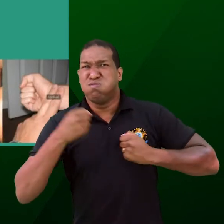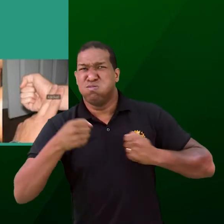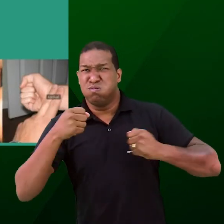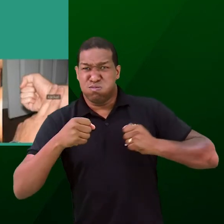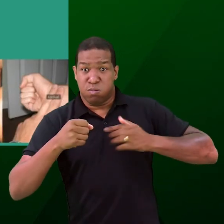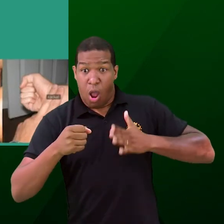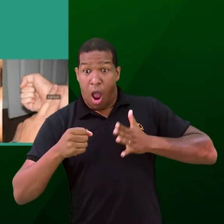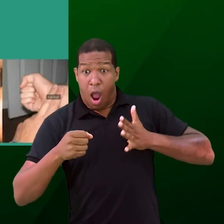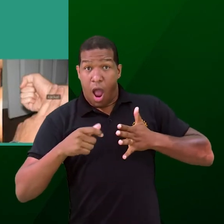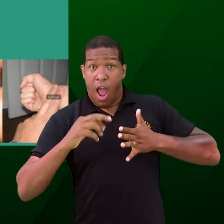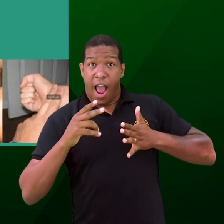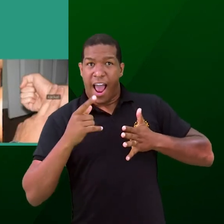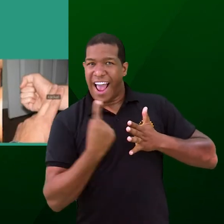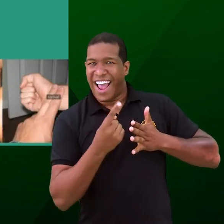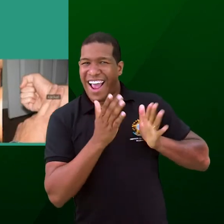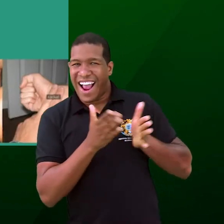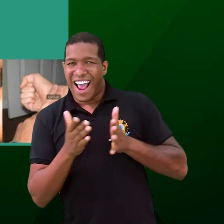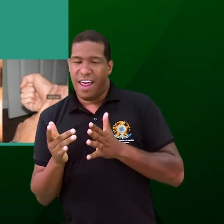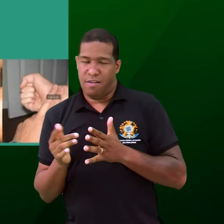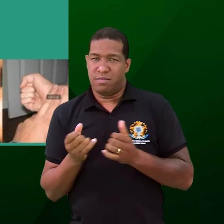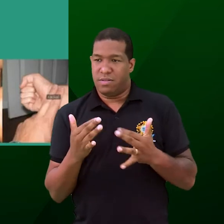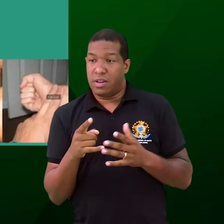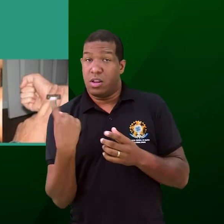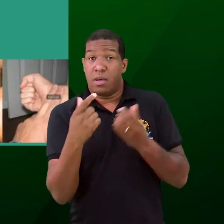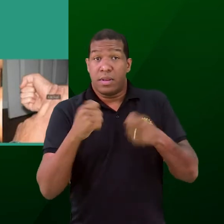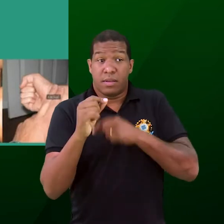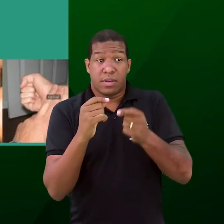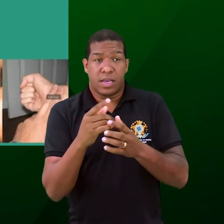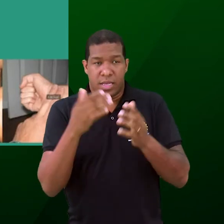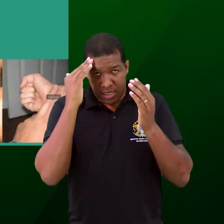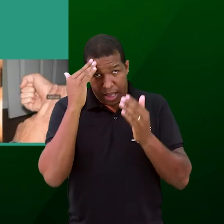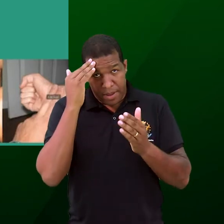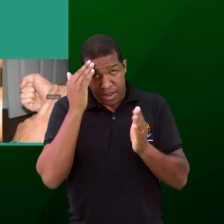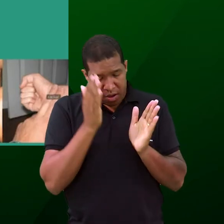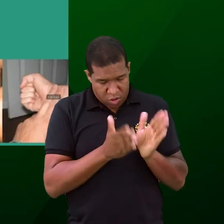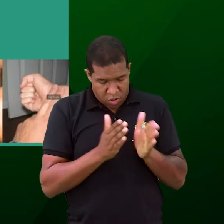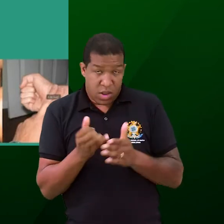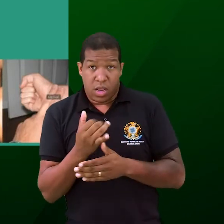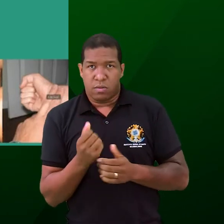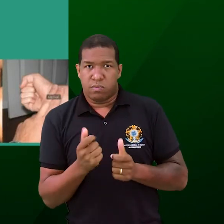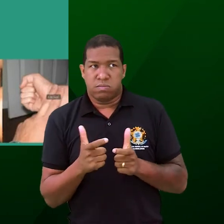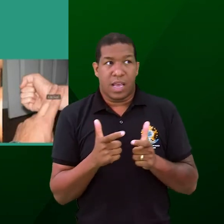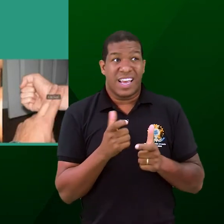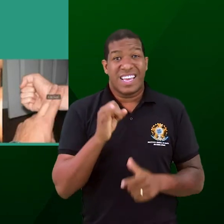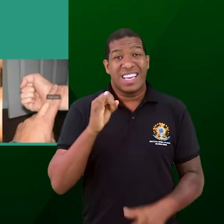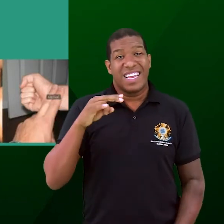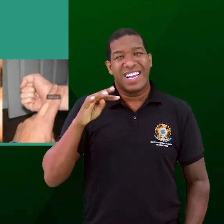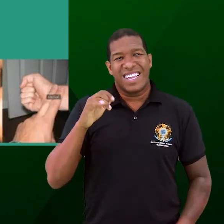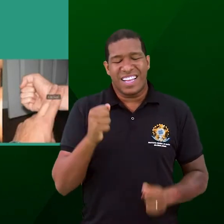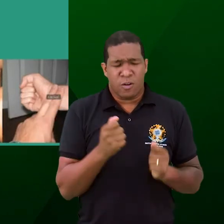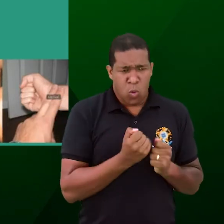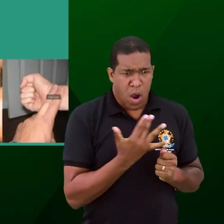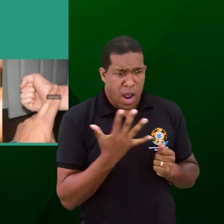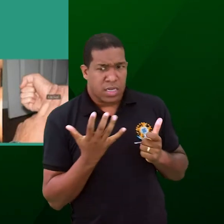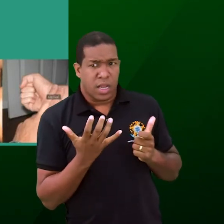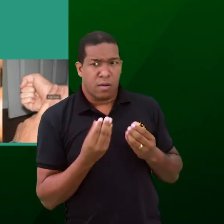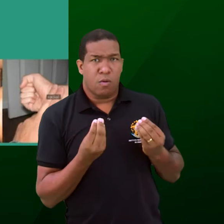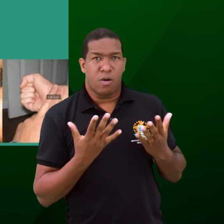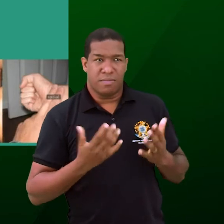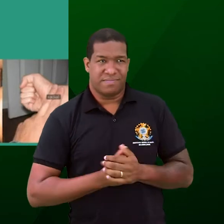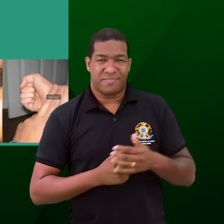ter avanços dentro da corrida. Progressão. Ficou fácil? Passei de fase. O que seria isso? Bom, no início eu corro